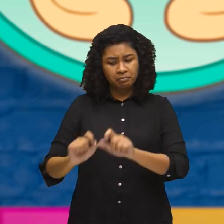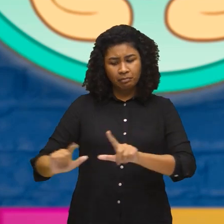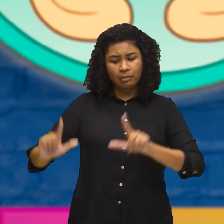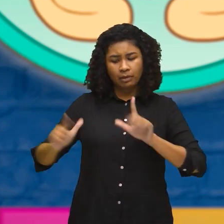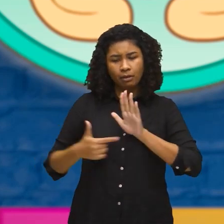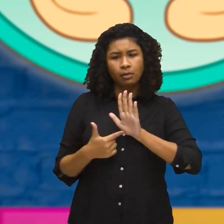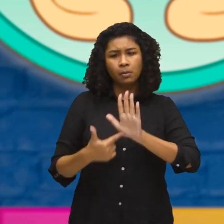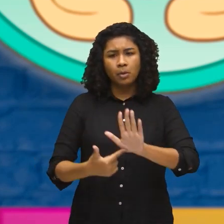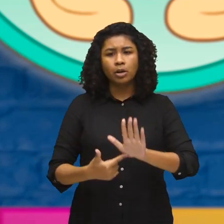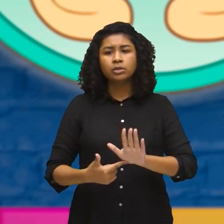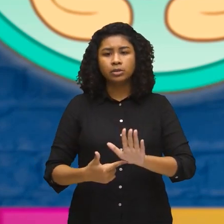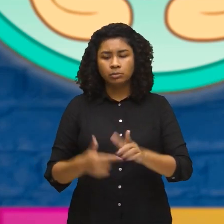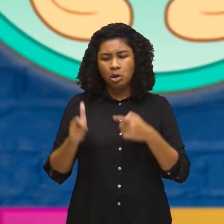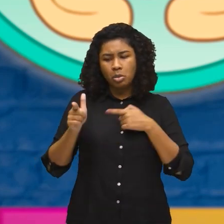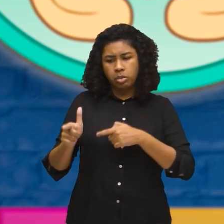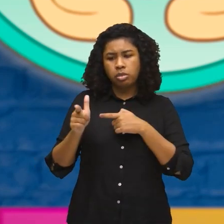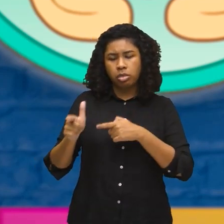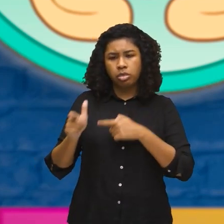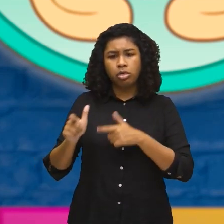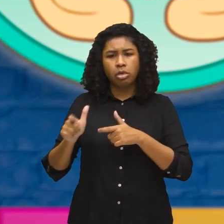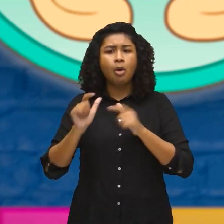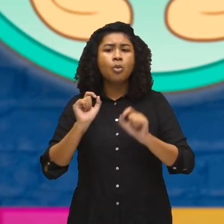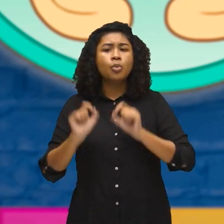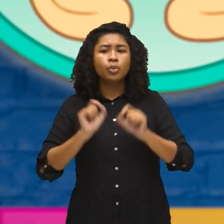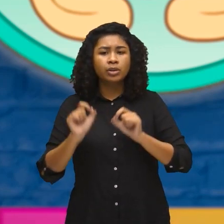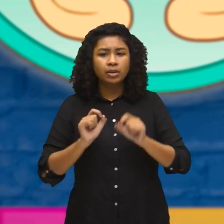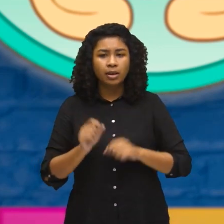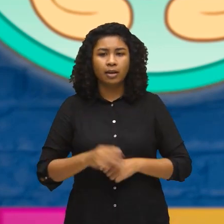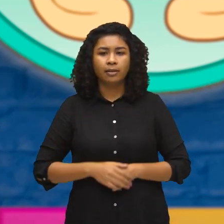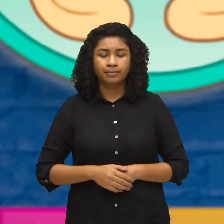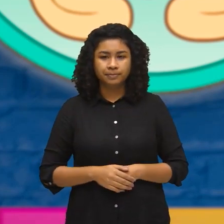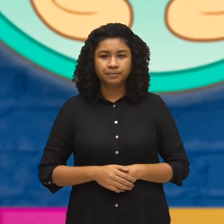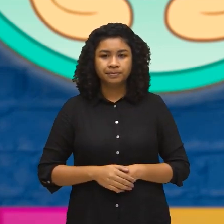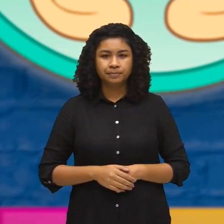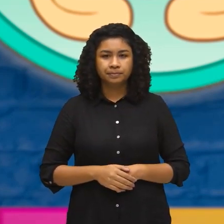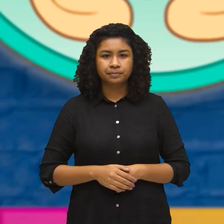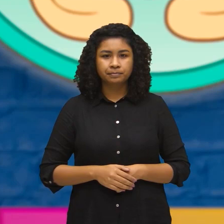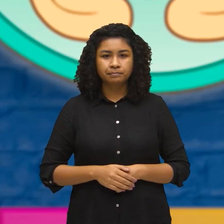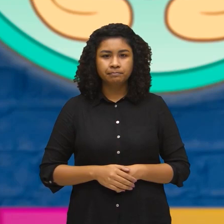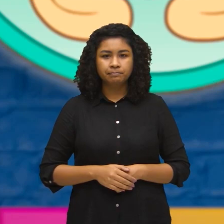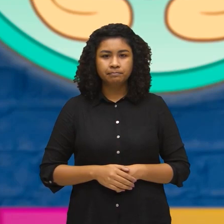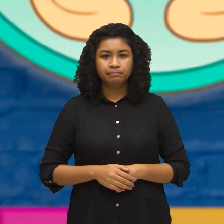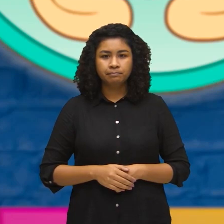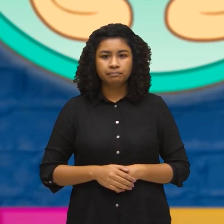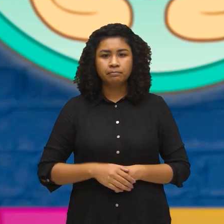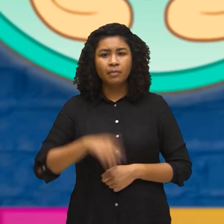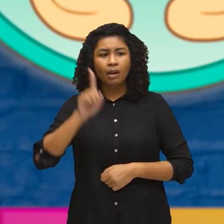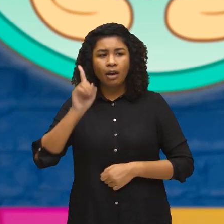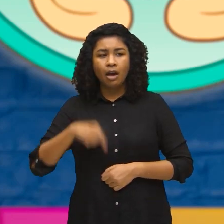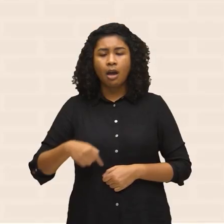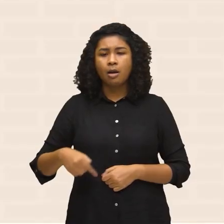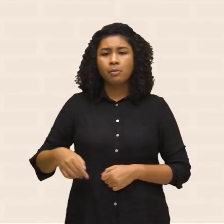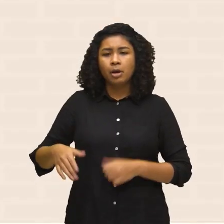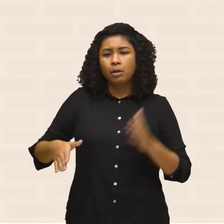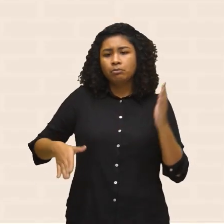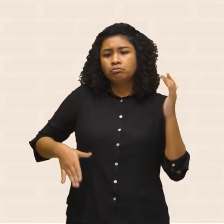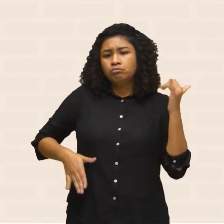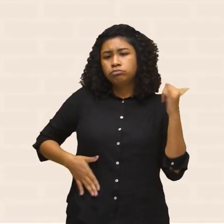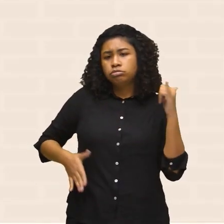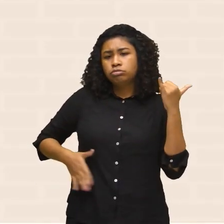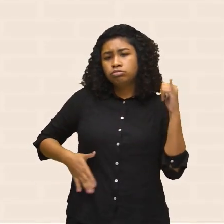tá? Trollagem vem do verbo transitivo direto, que é uma questão de gíria,